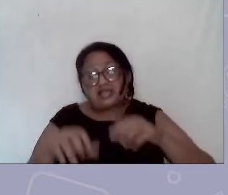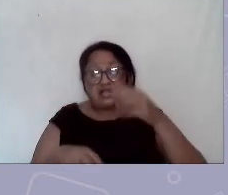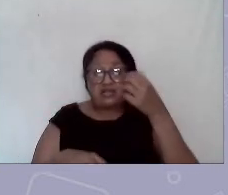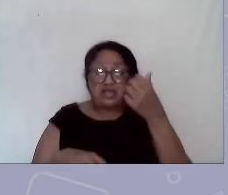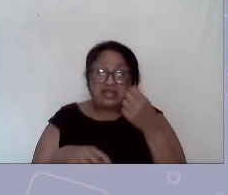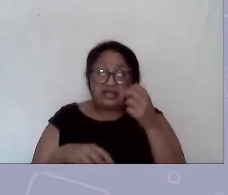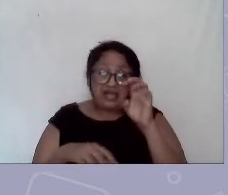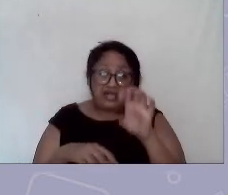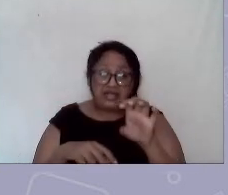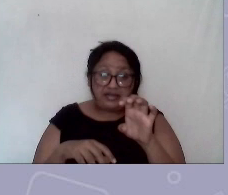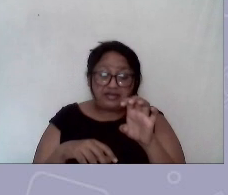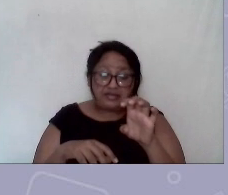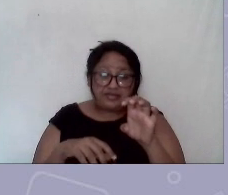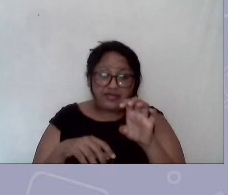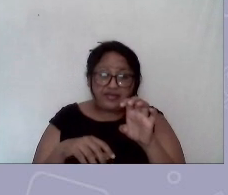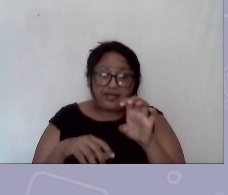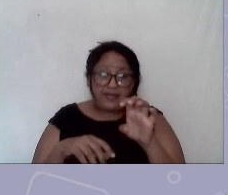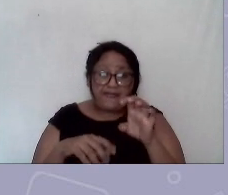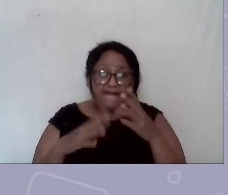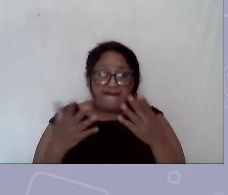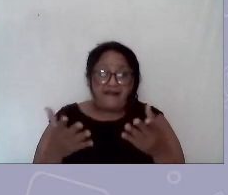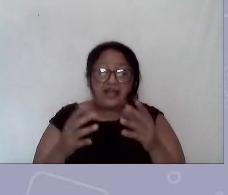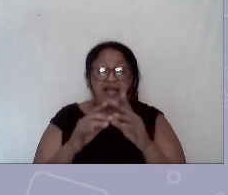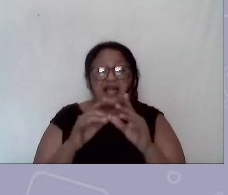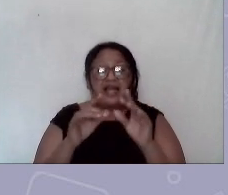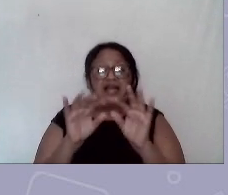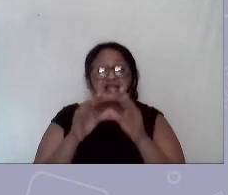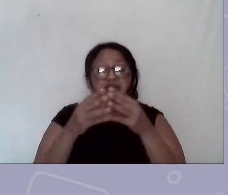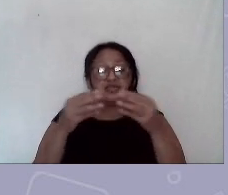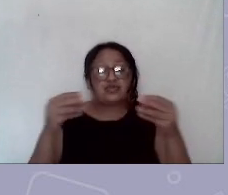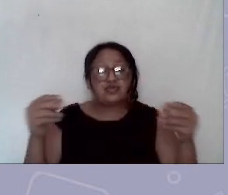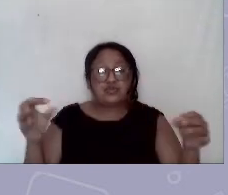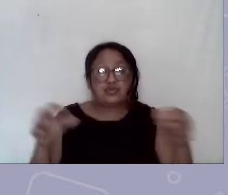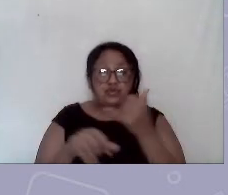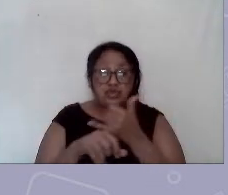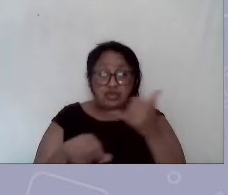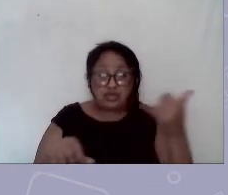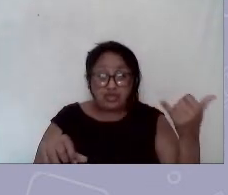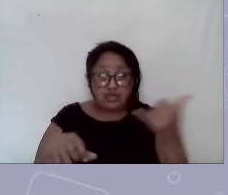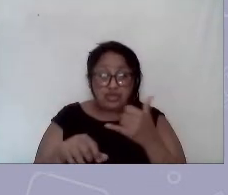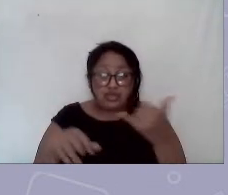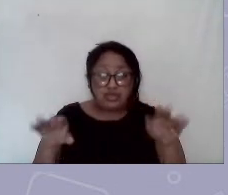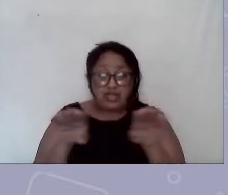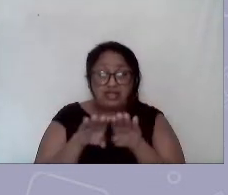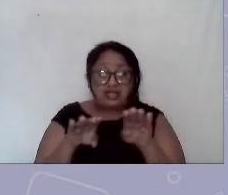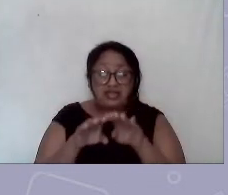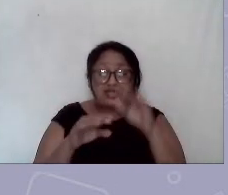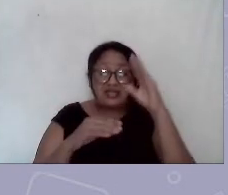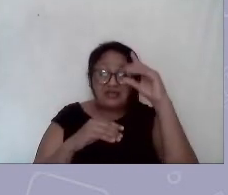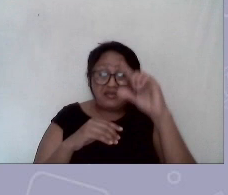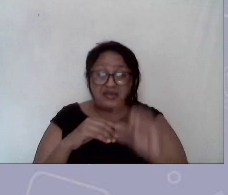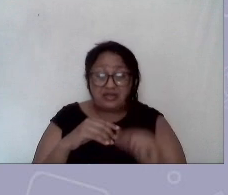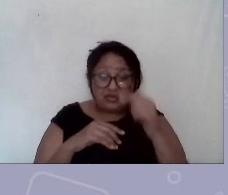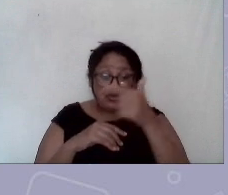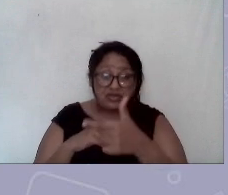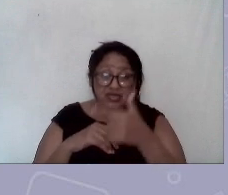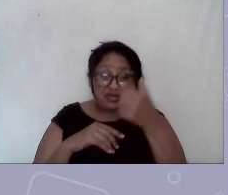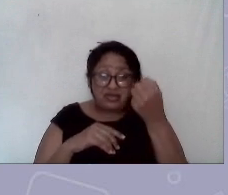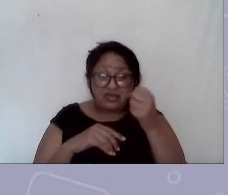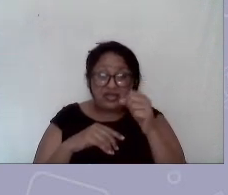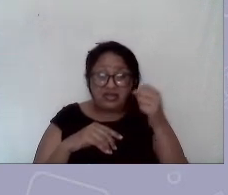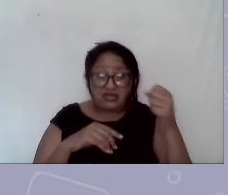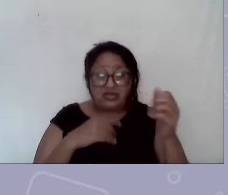diz assim a dissipação de energia cinética das caixas por atrito é de menos 288 em